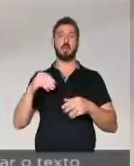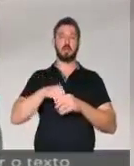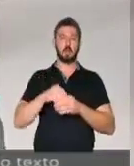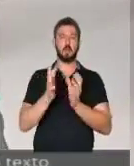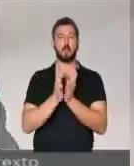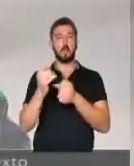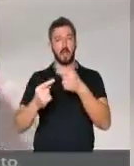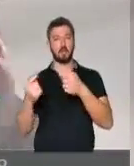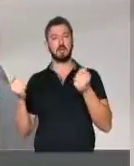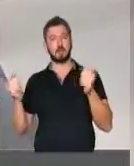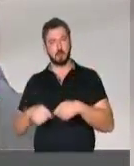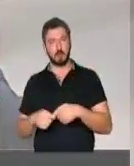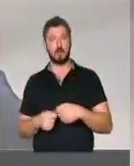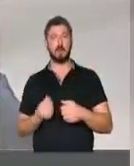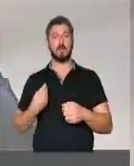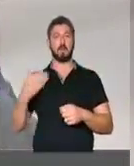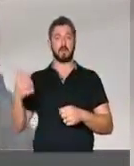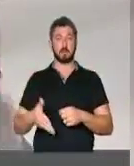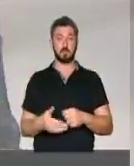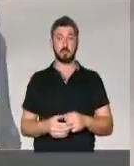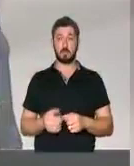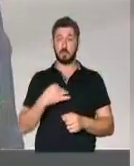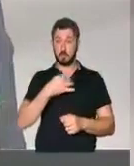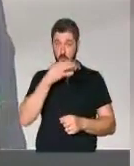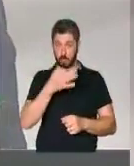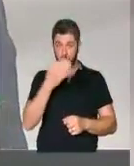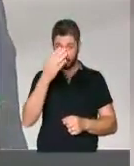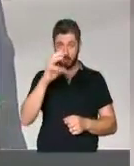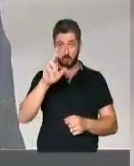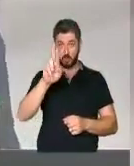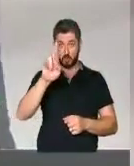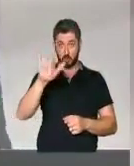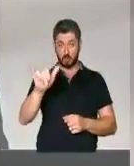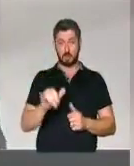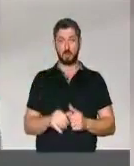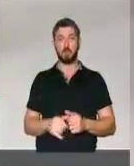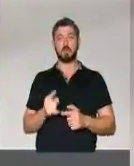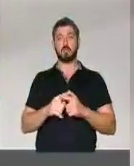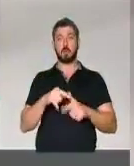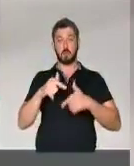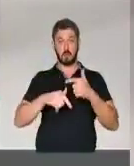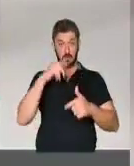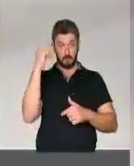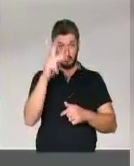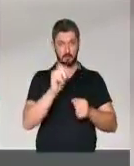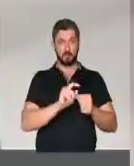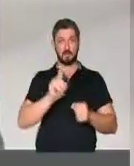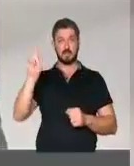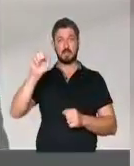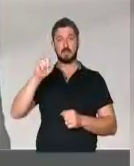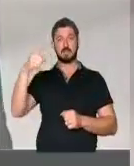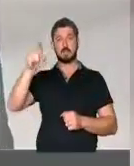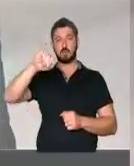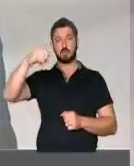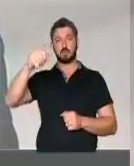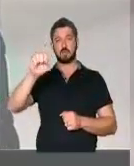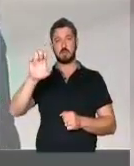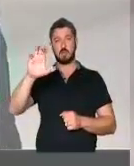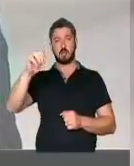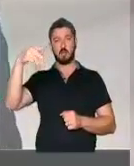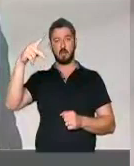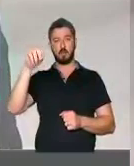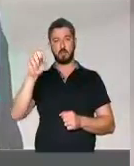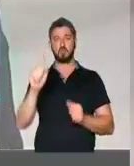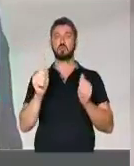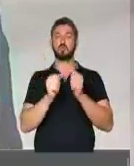partidário. E quero comentar o deputado Cury pelo seu trabalho e realizou em São José dos Campos, juntamente com